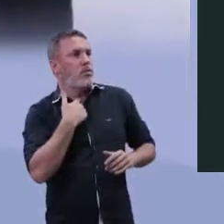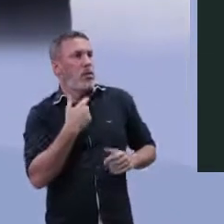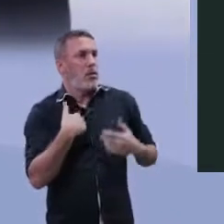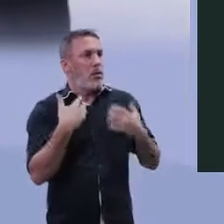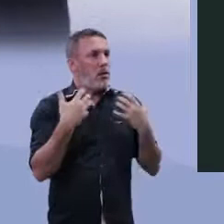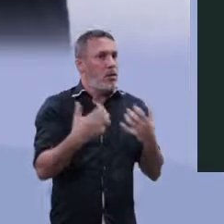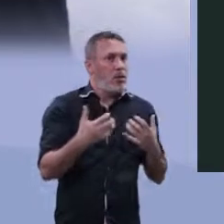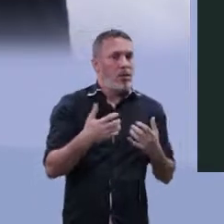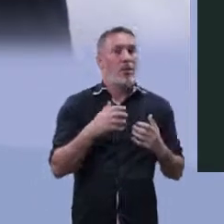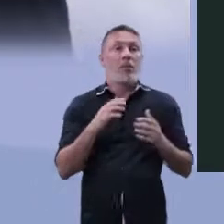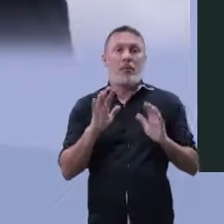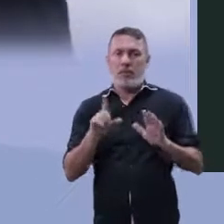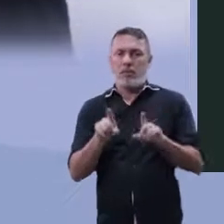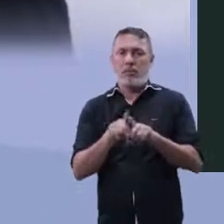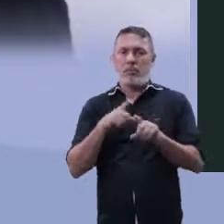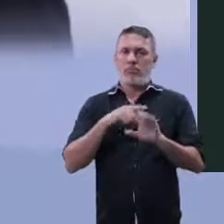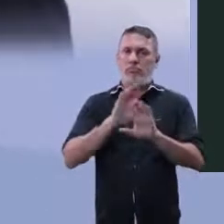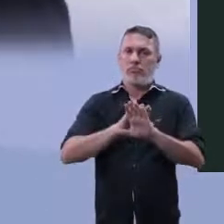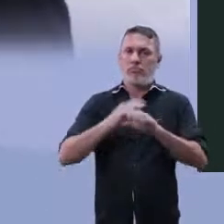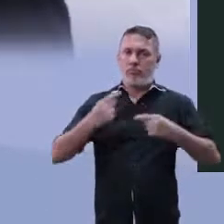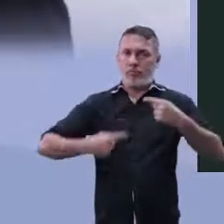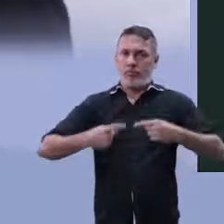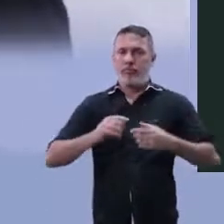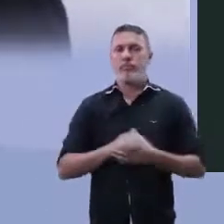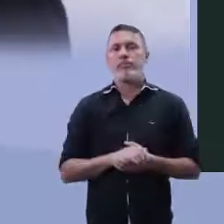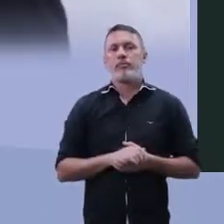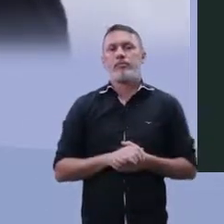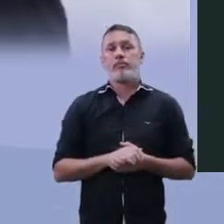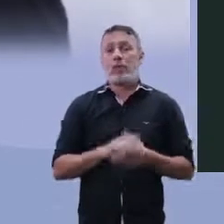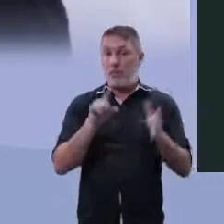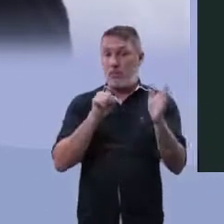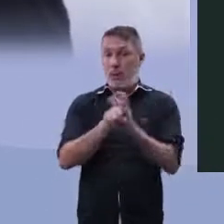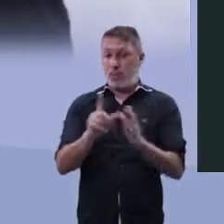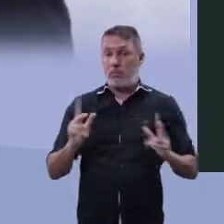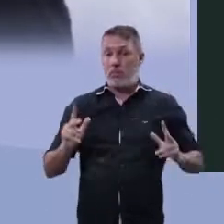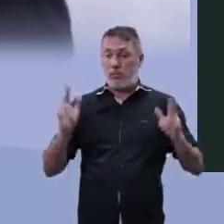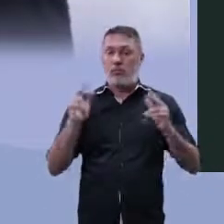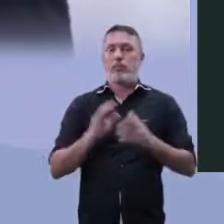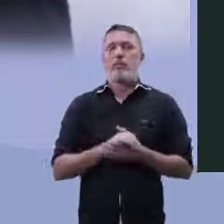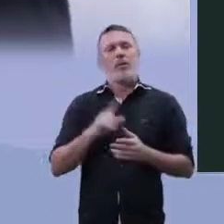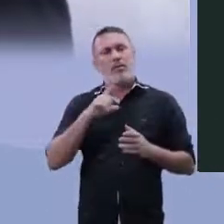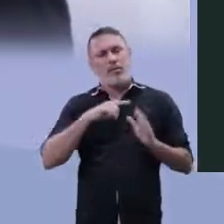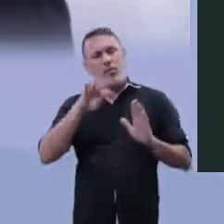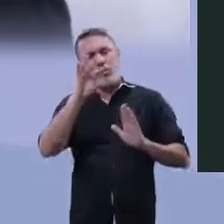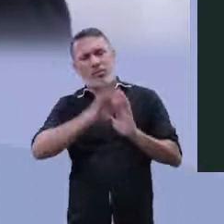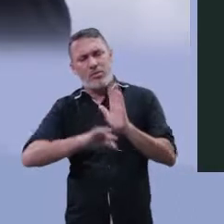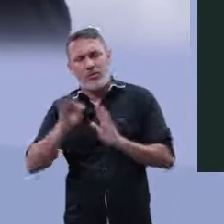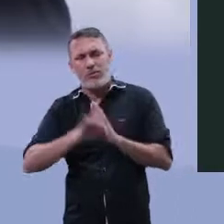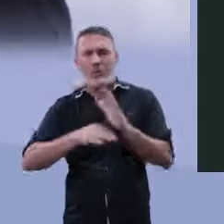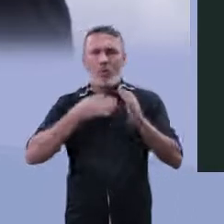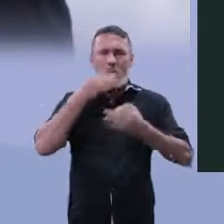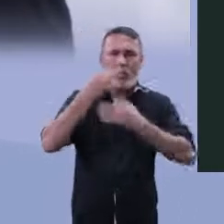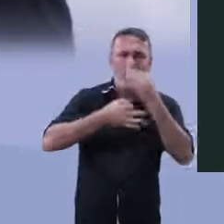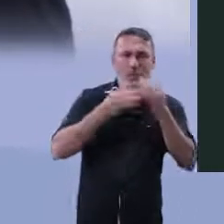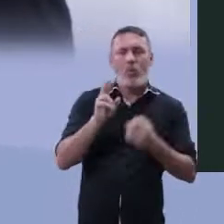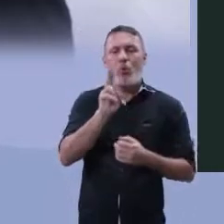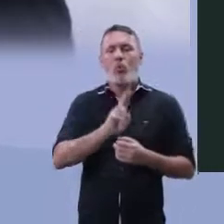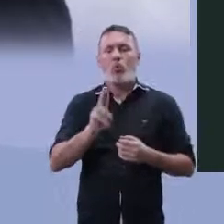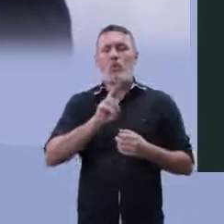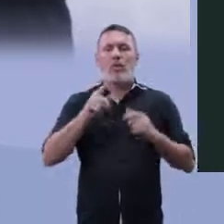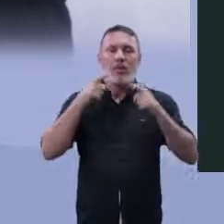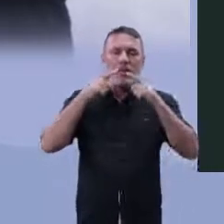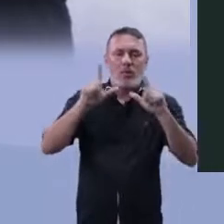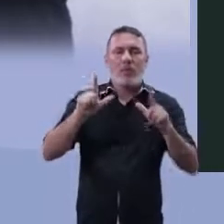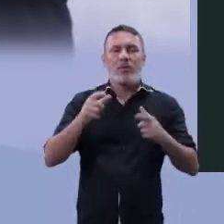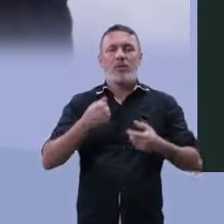desejos, e aí, lógico, a sua aplicação política, né? Então, vamos lá. De acordo com o texto, as estratégias argumentativas e